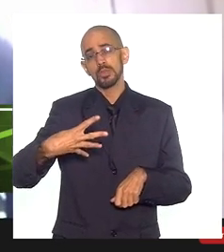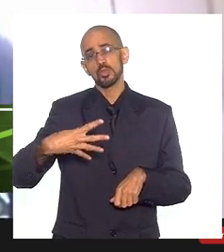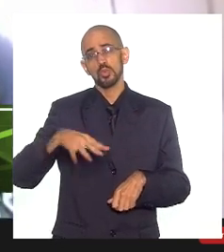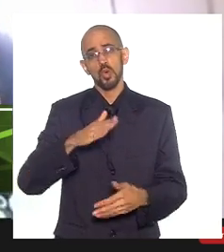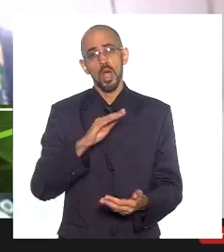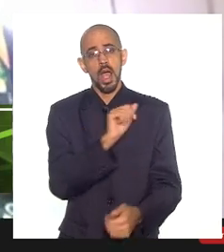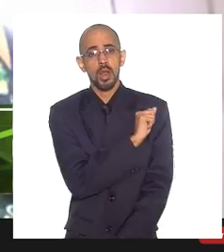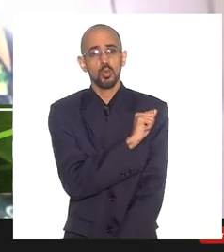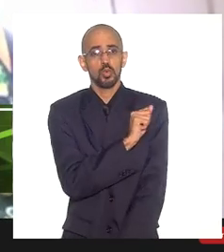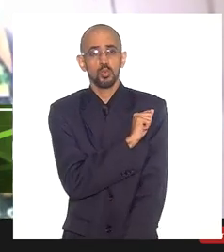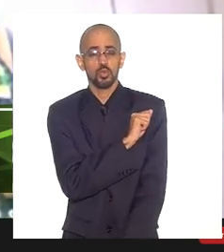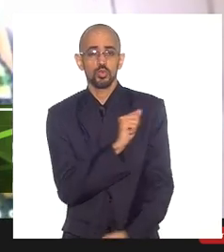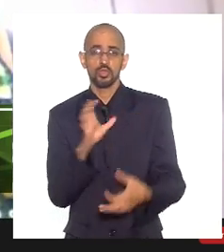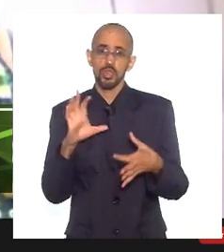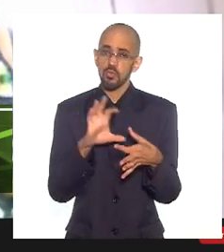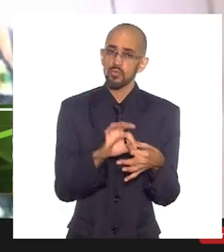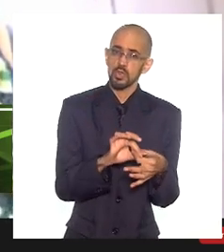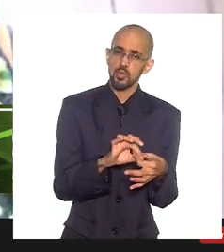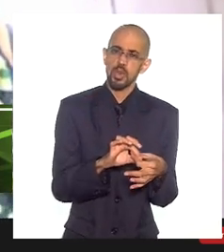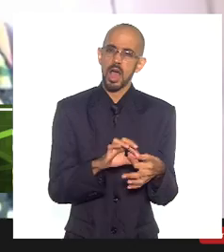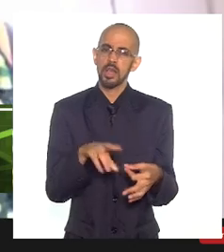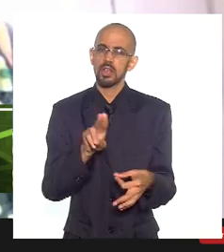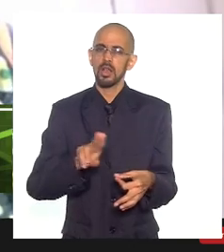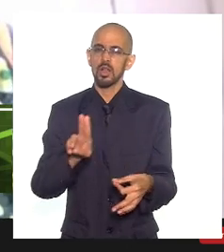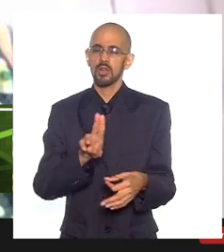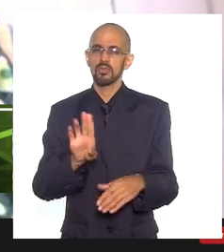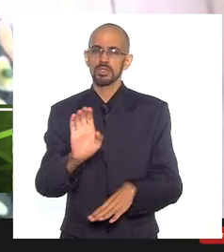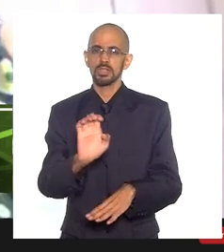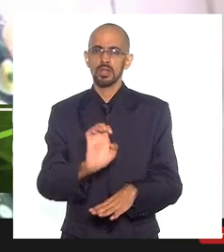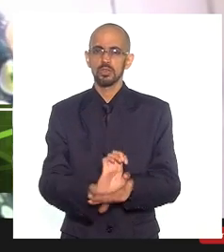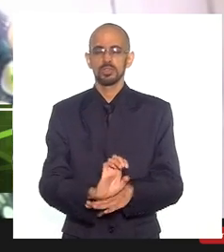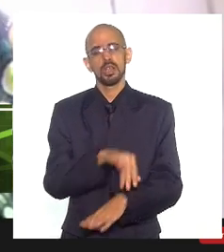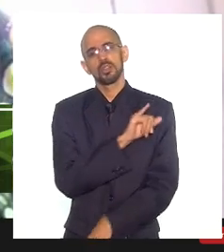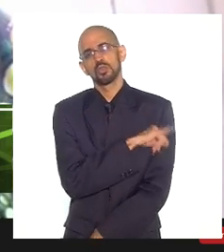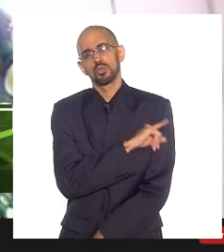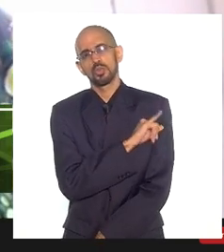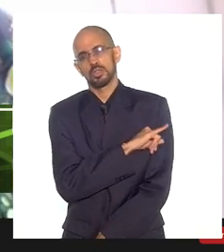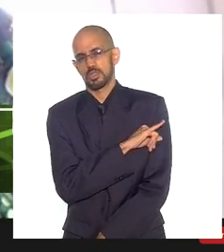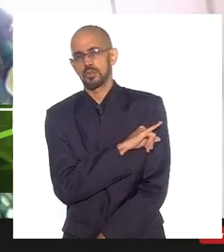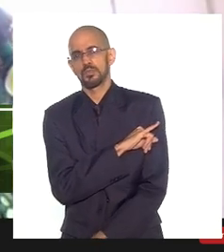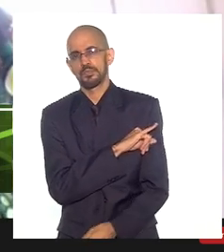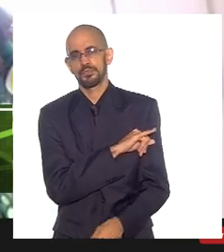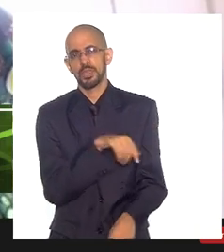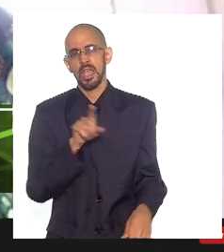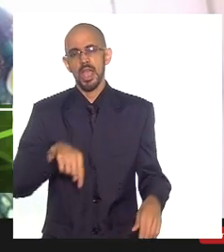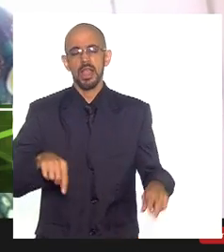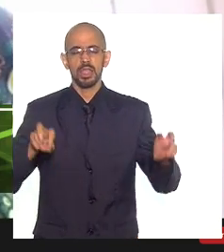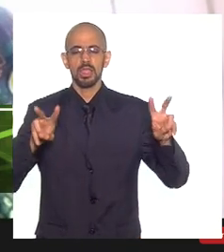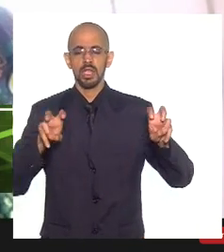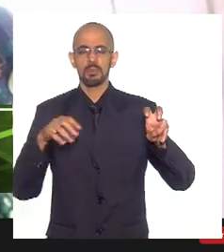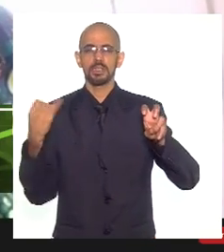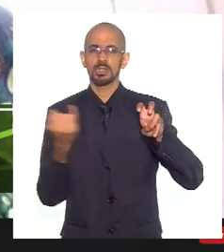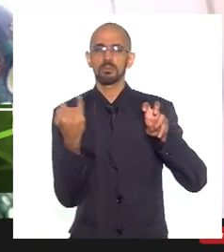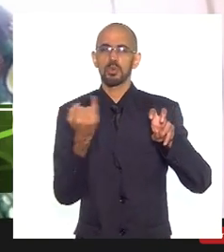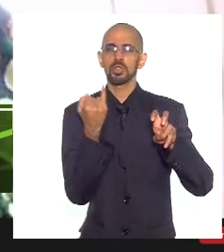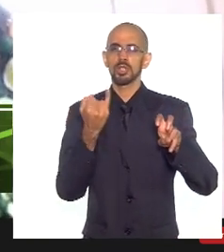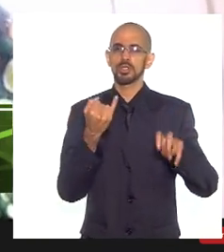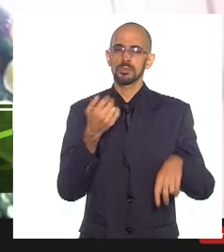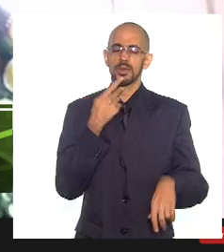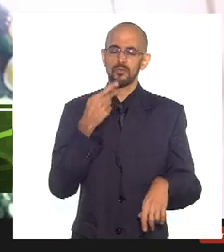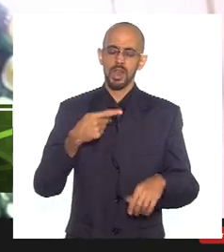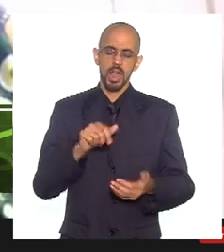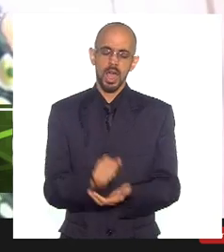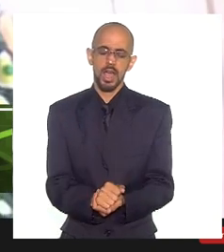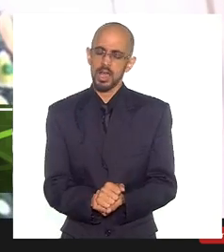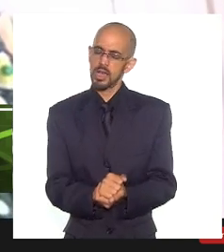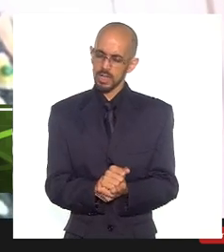vinculados à Universidade do Estado do Rio de Janeiro. Então, acho que são temas importantes para a gente tratar aqui e